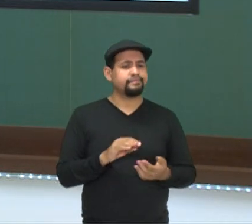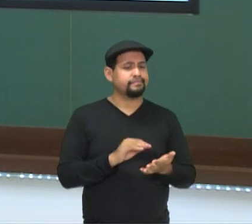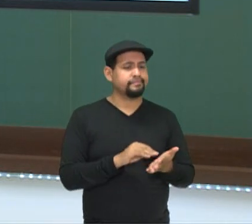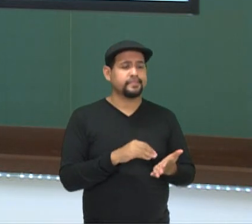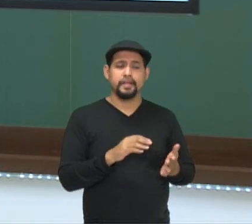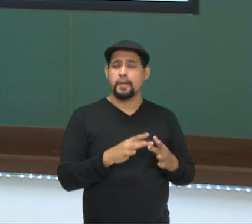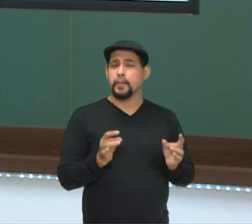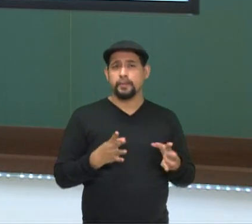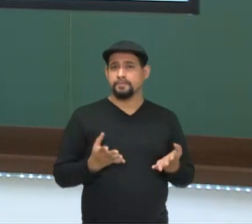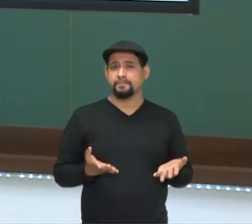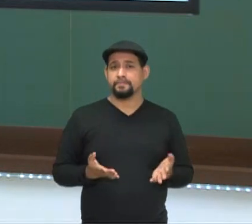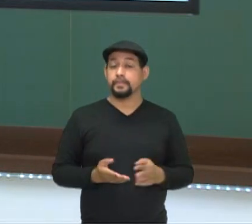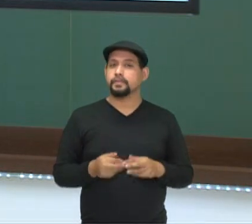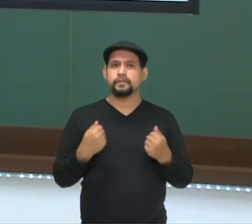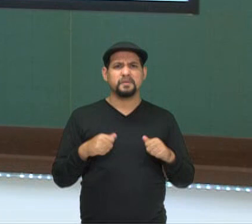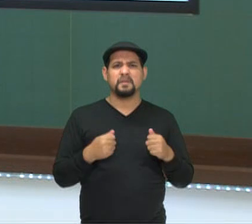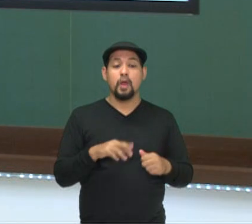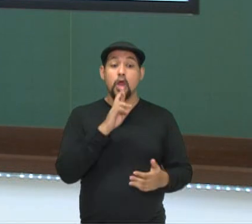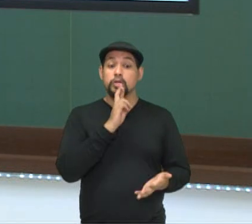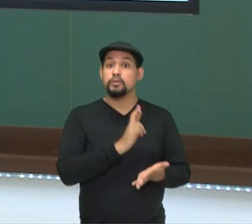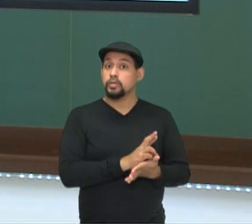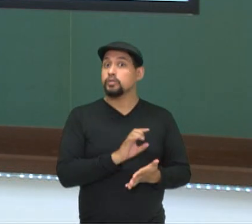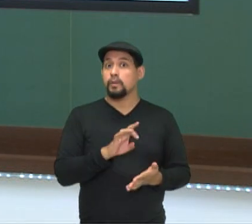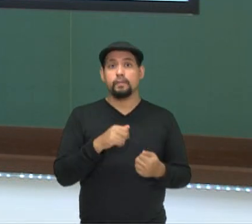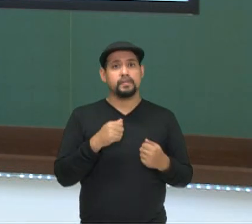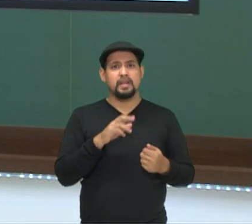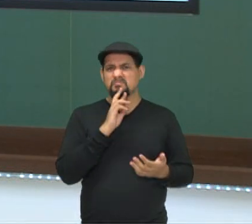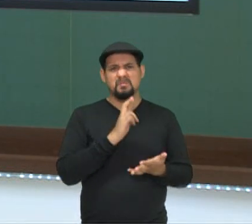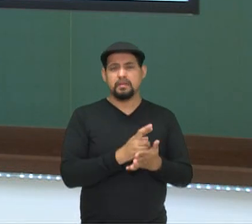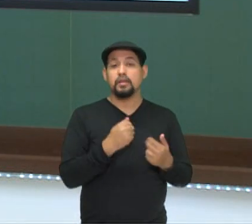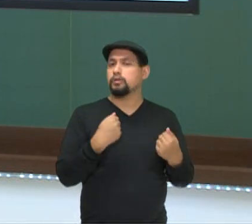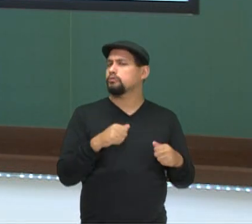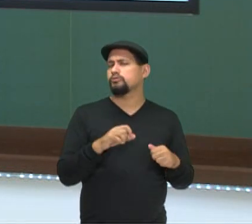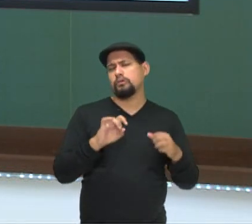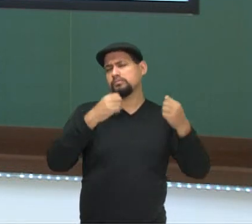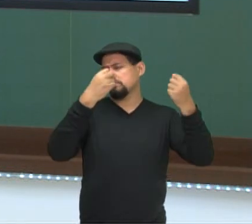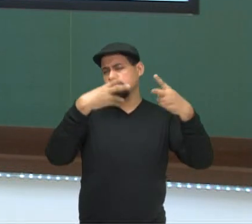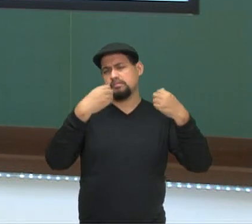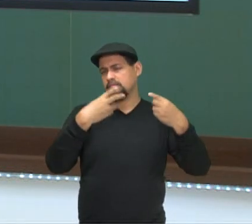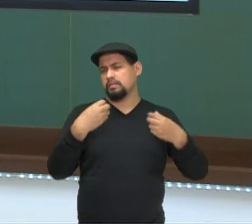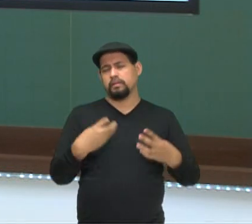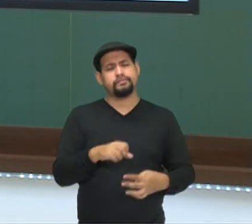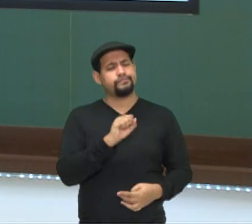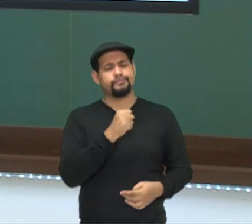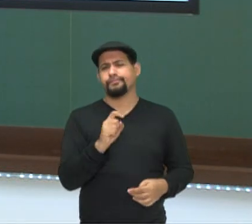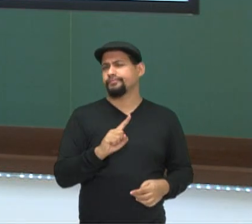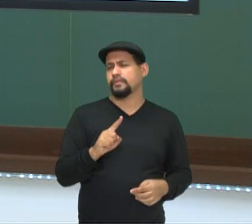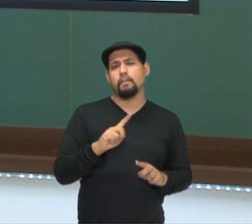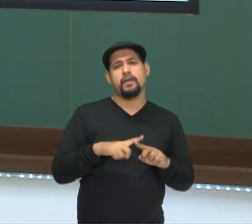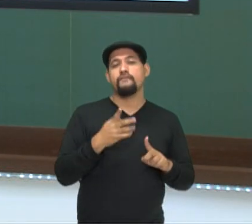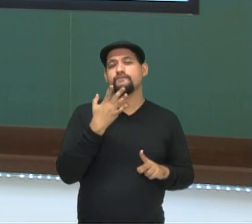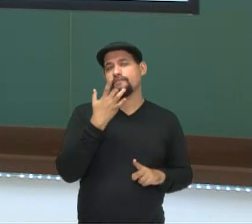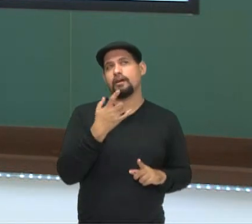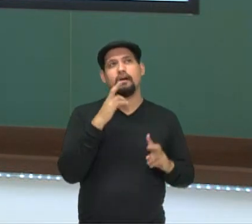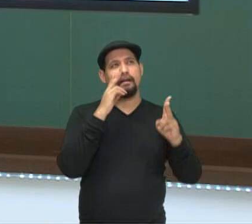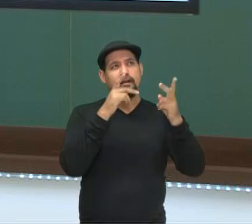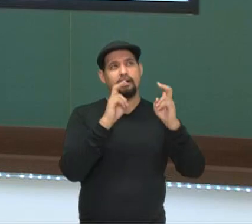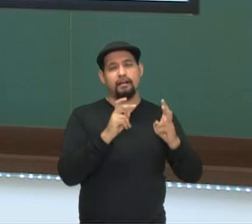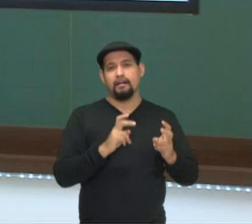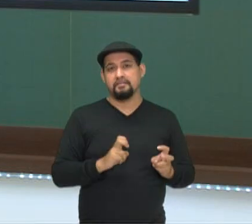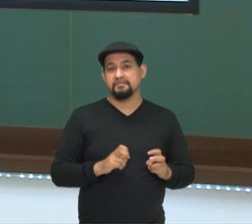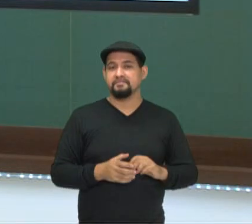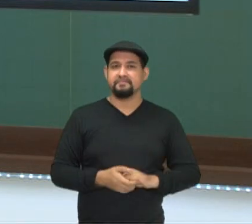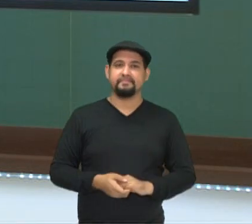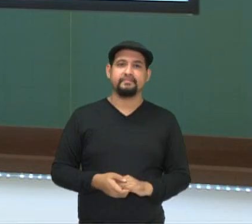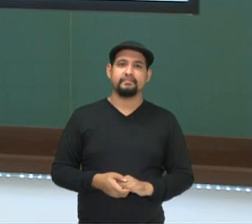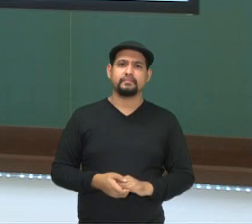completa acabou você só precisa responder tá bom gente eu tô colocando porque que ela é ou não mas é muito fácil de identificar né que